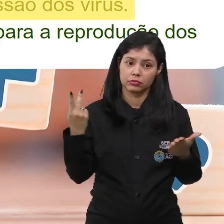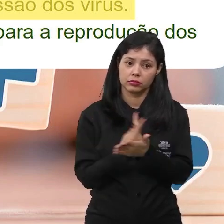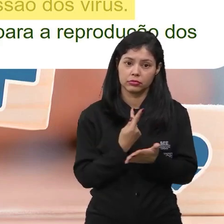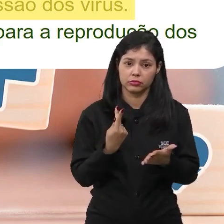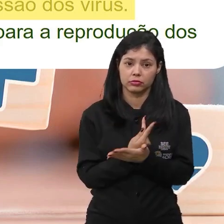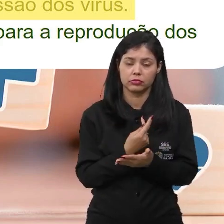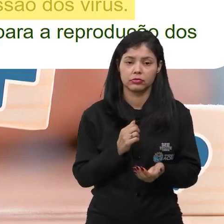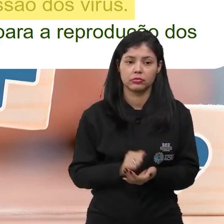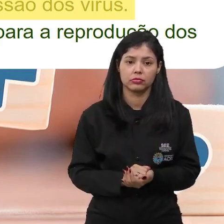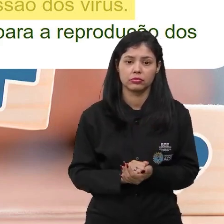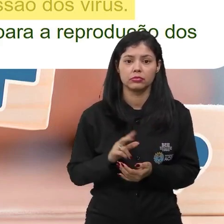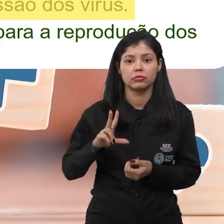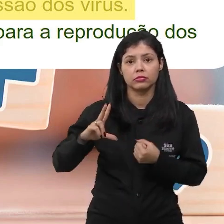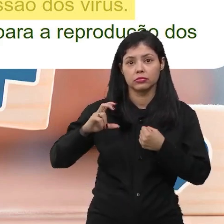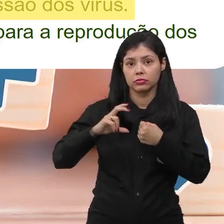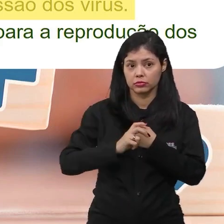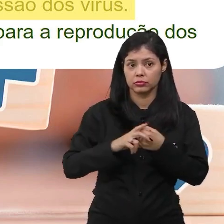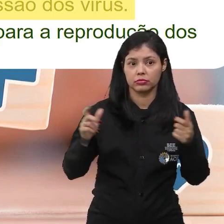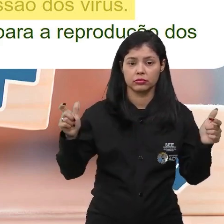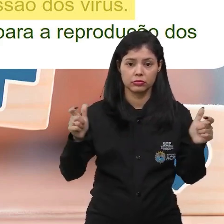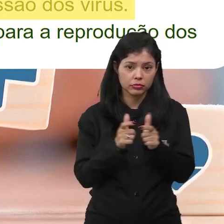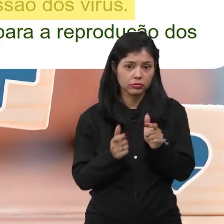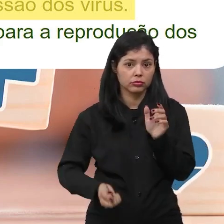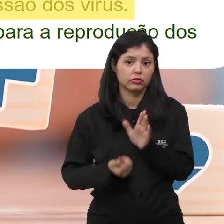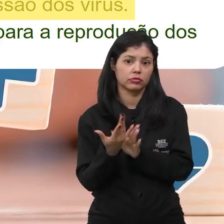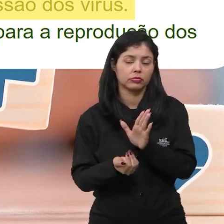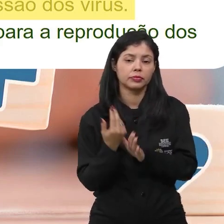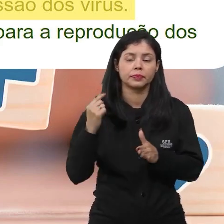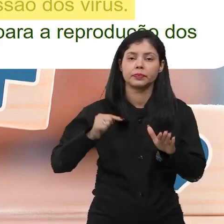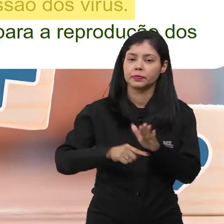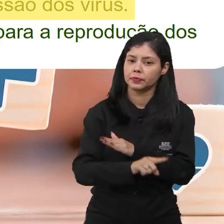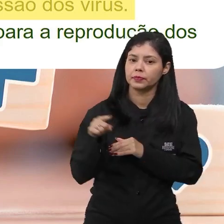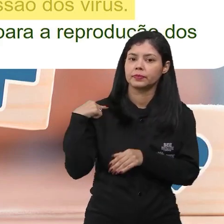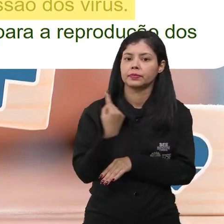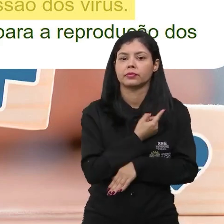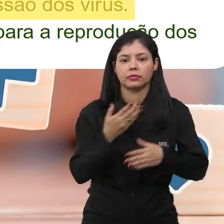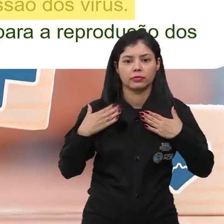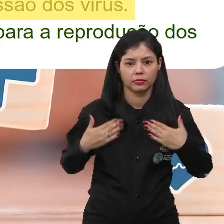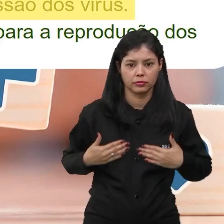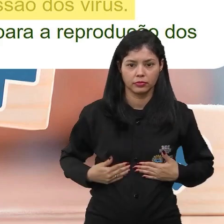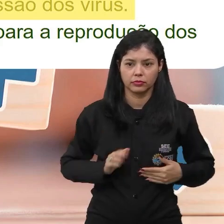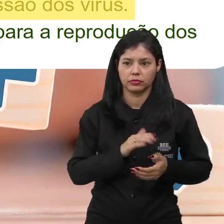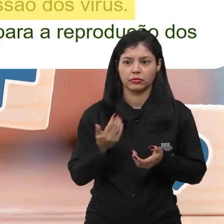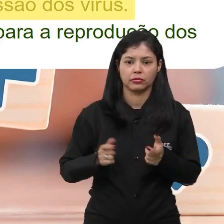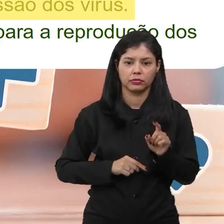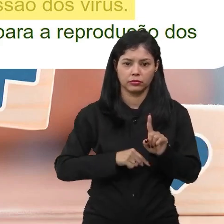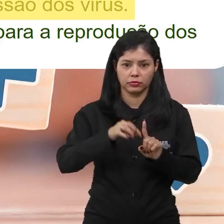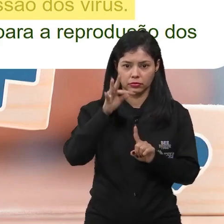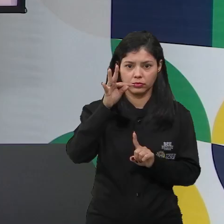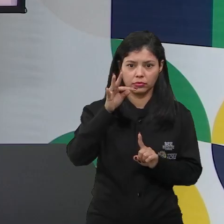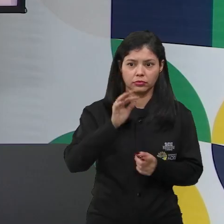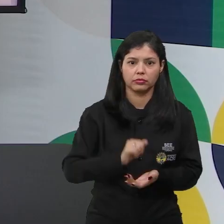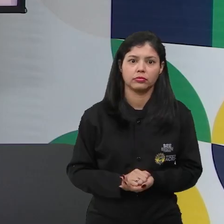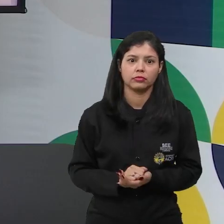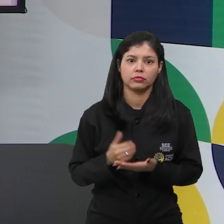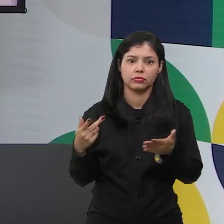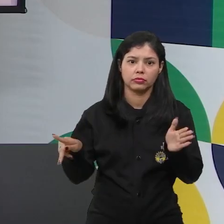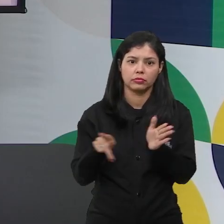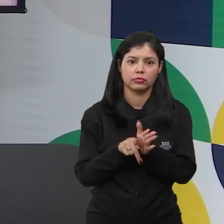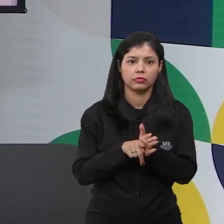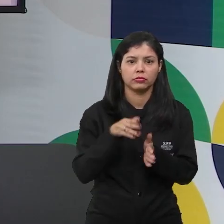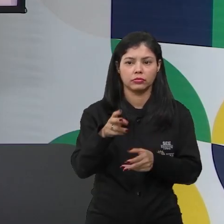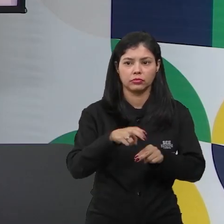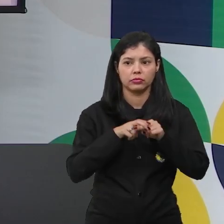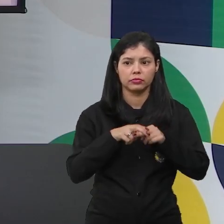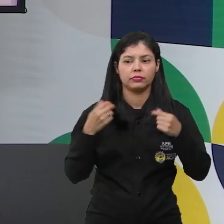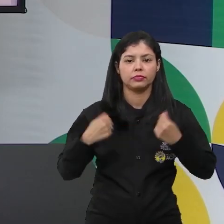errado, gente, porque o vírus, ele diminui a sua reprodução dentro do nosso organismo quando aumenta a temperatura. Exatamente por